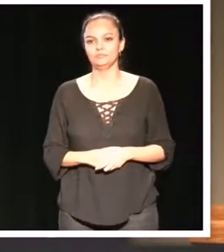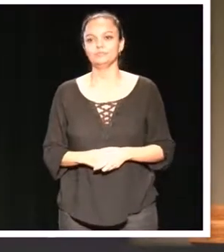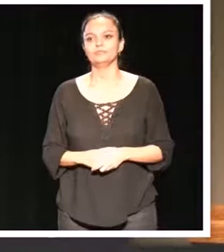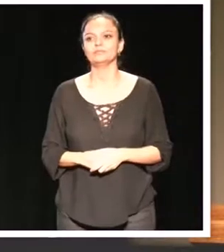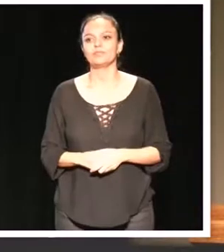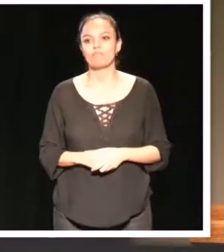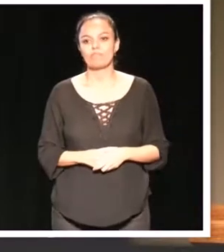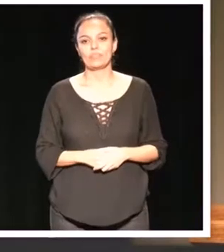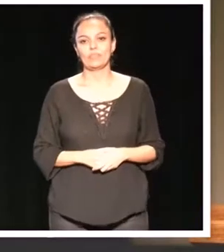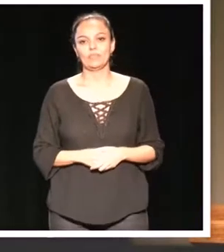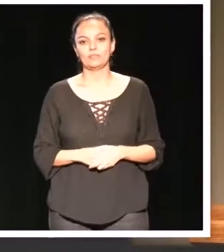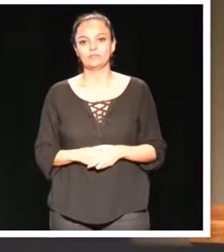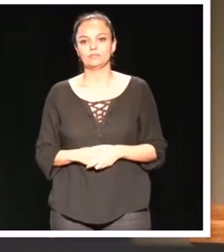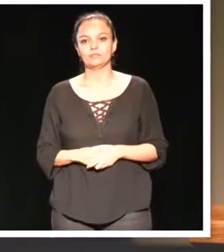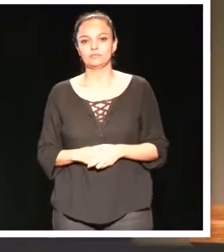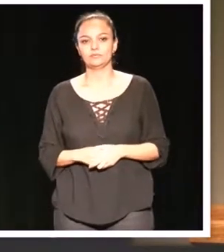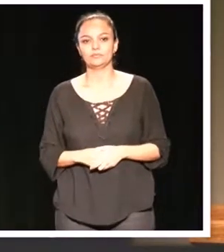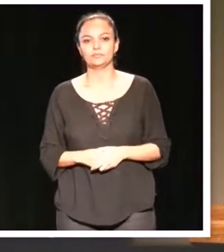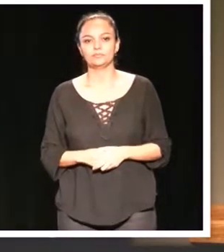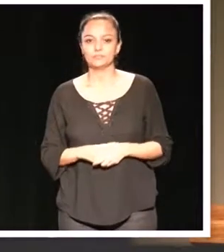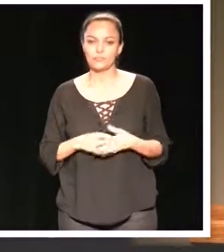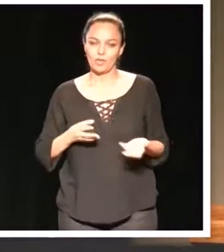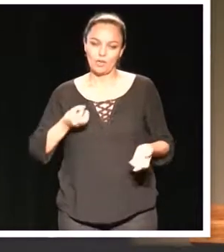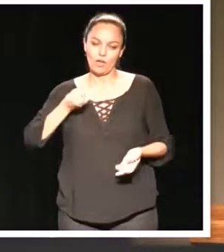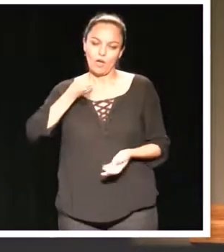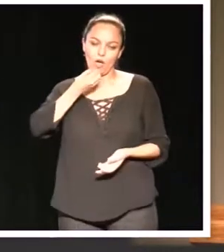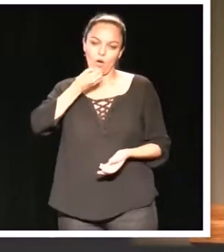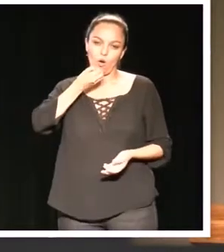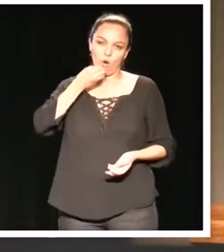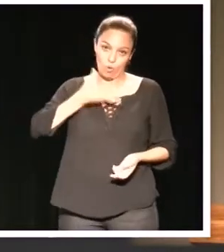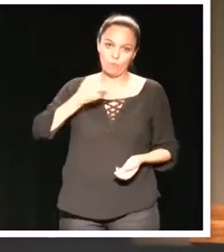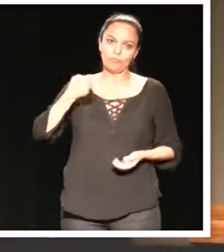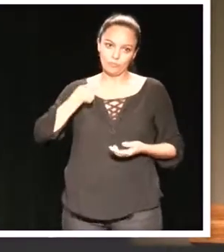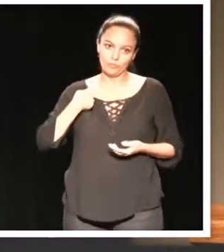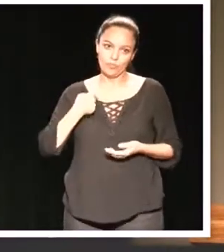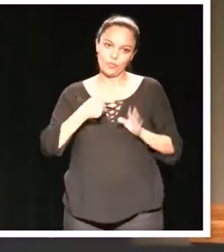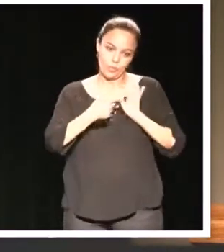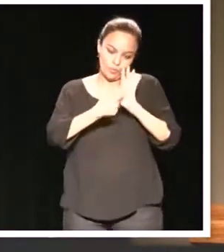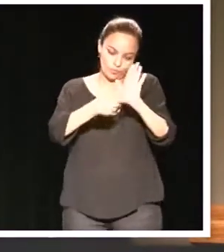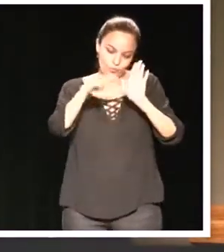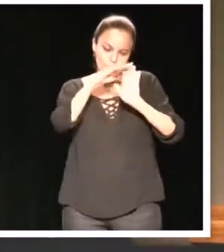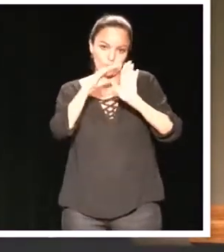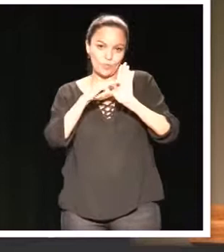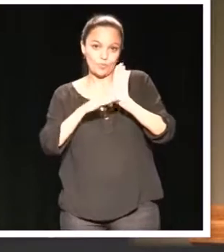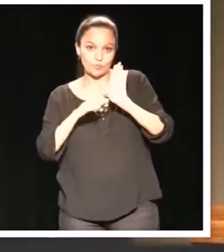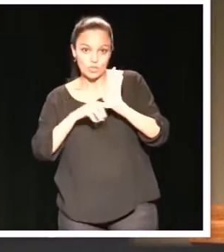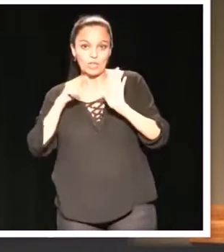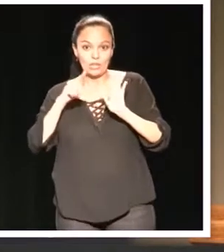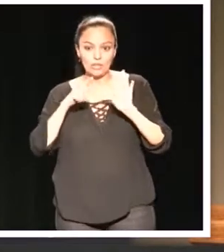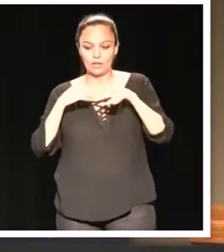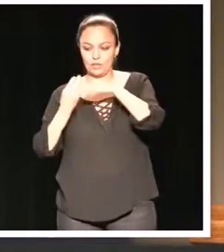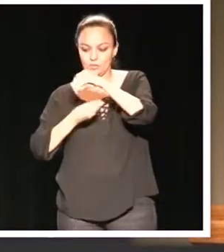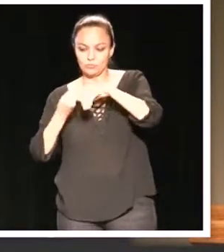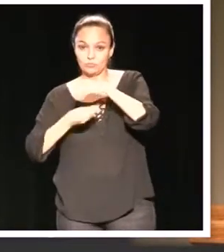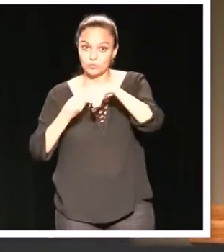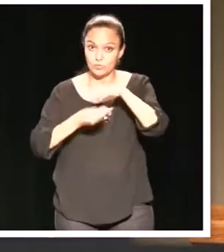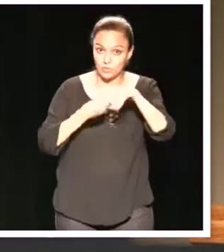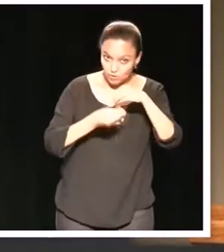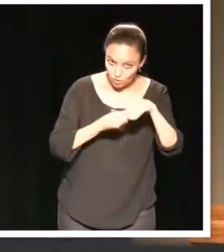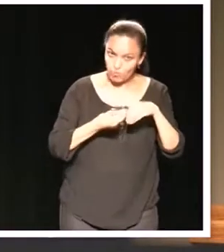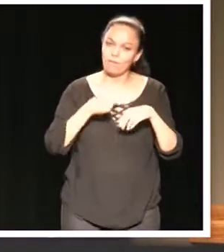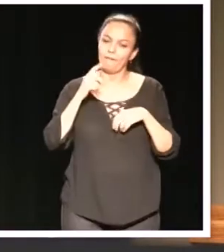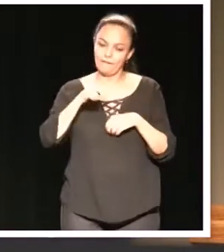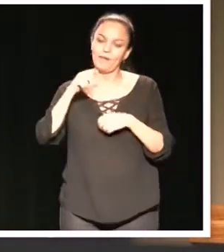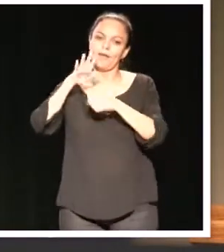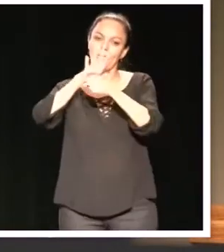Obviamente, eu classificaria os programas oralistas puros ou combinados como programas de natureza